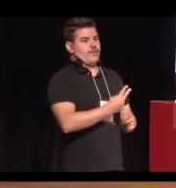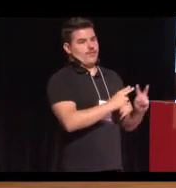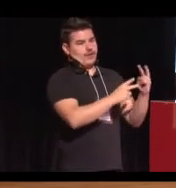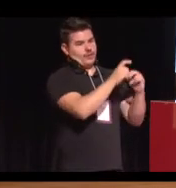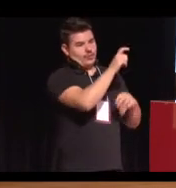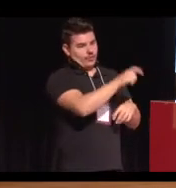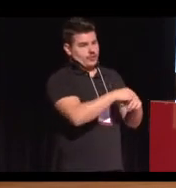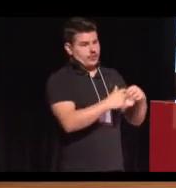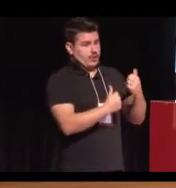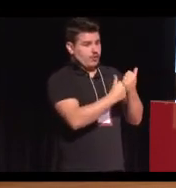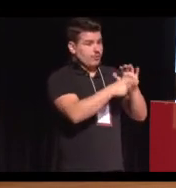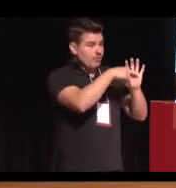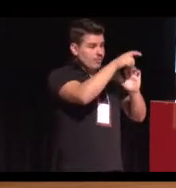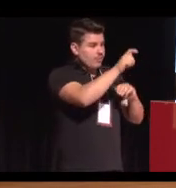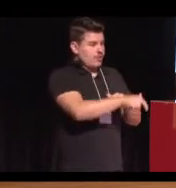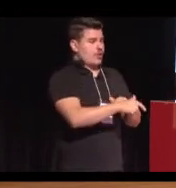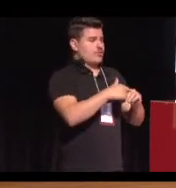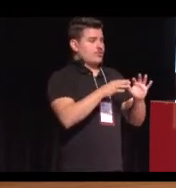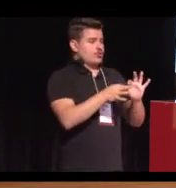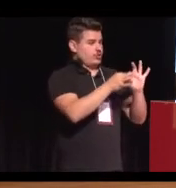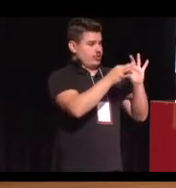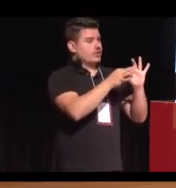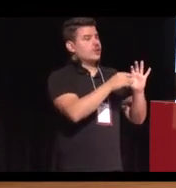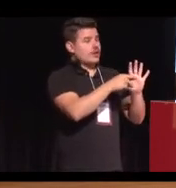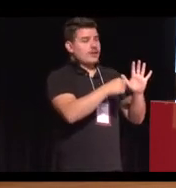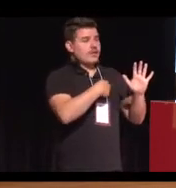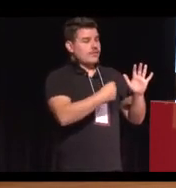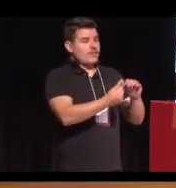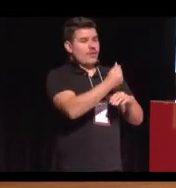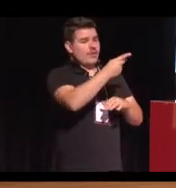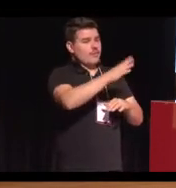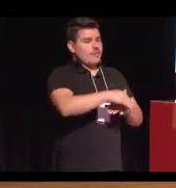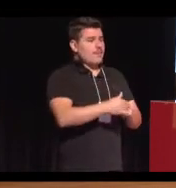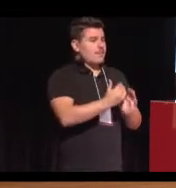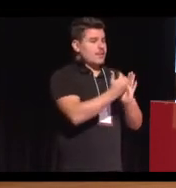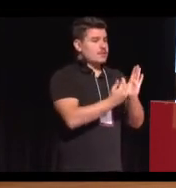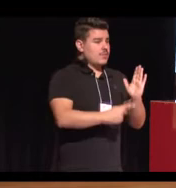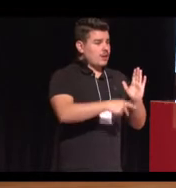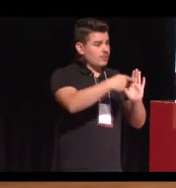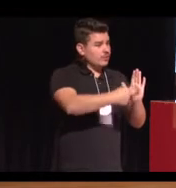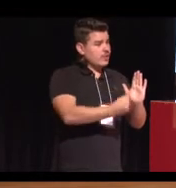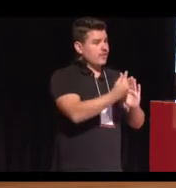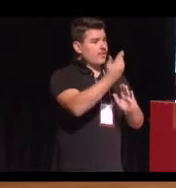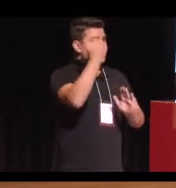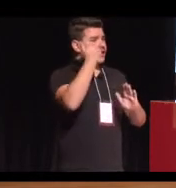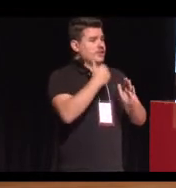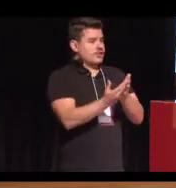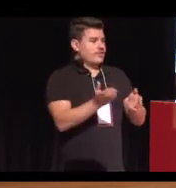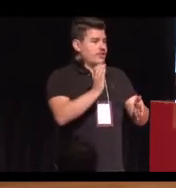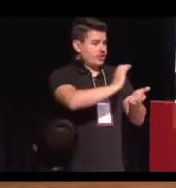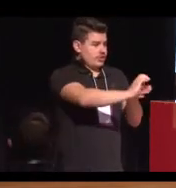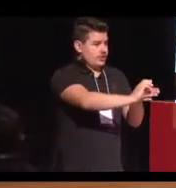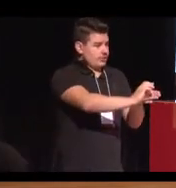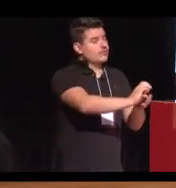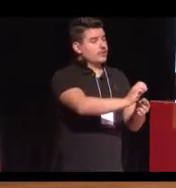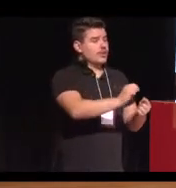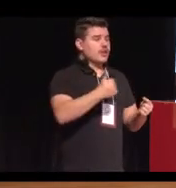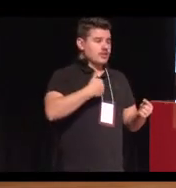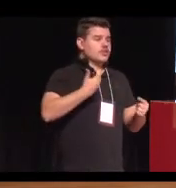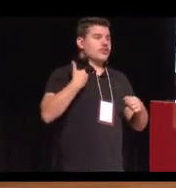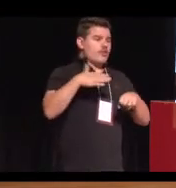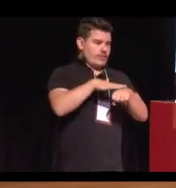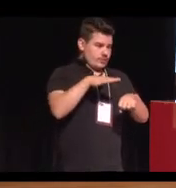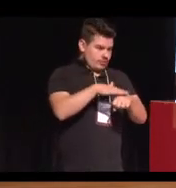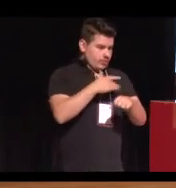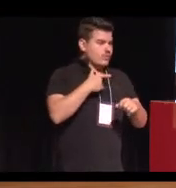era gerado pelo time era imensamente menor do que o valor investido no time. A gente falou com o cliente, o